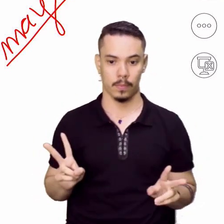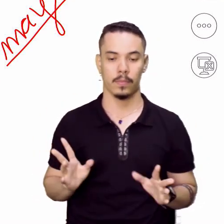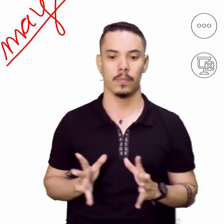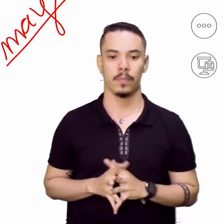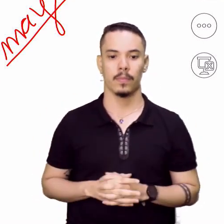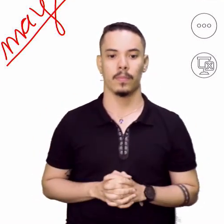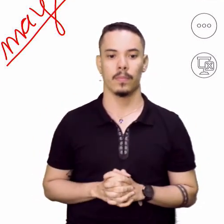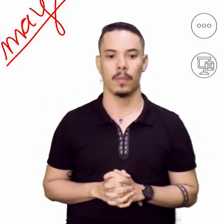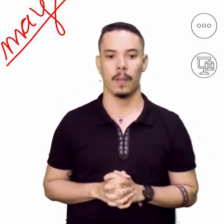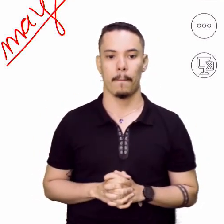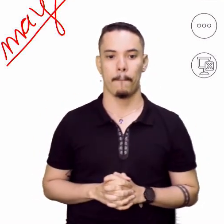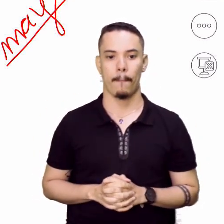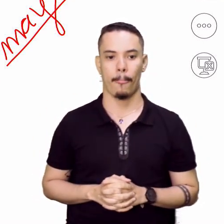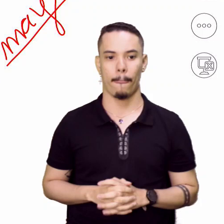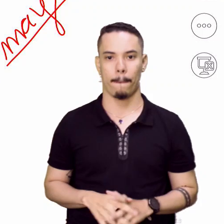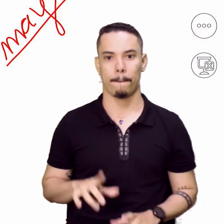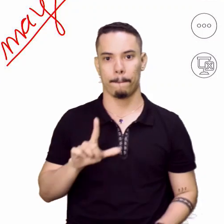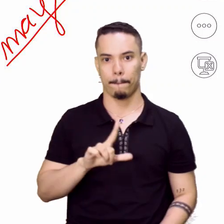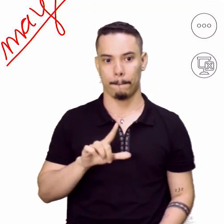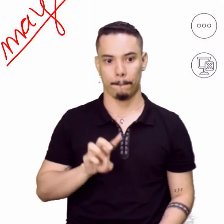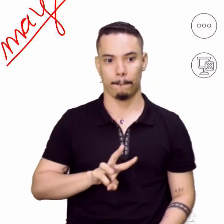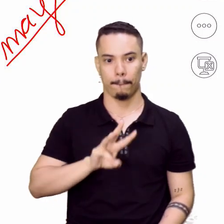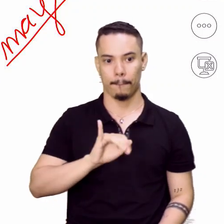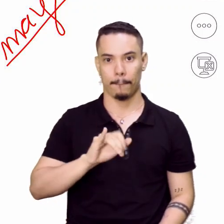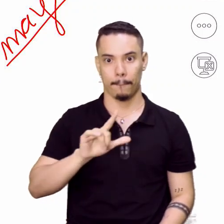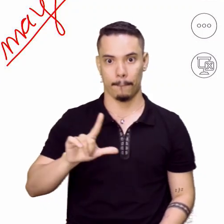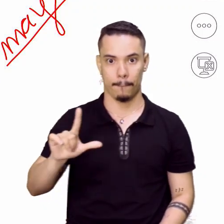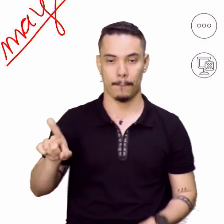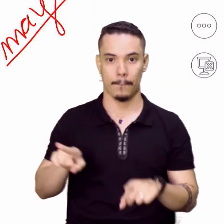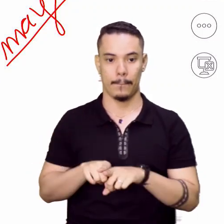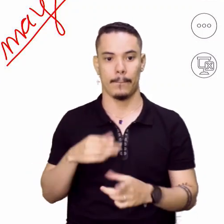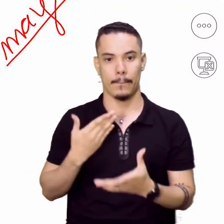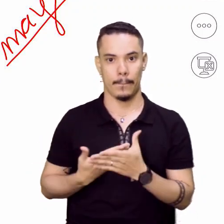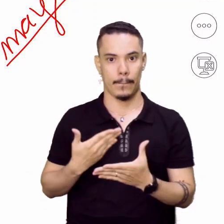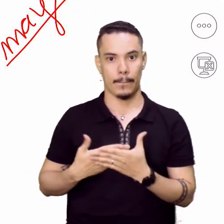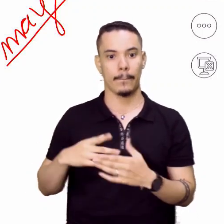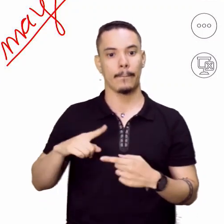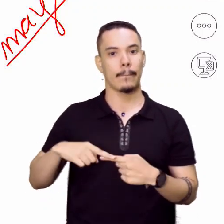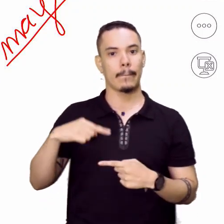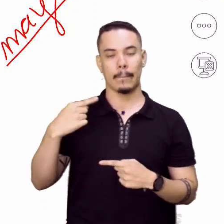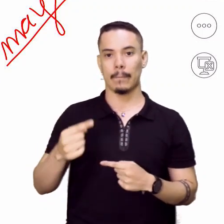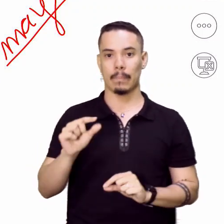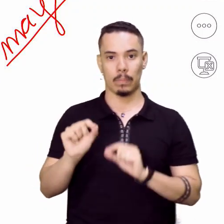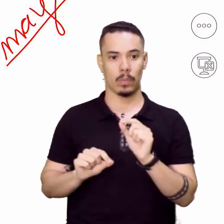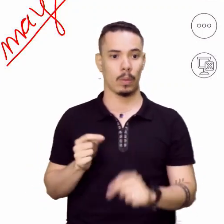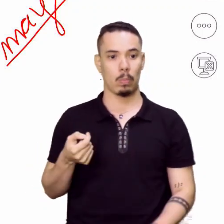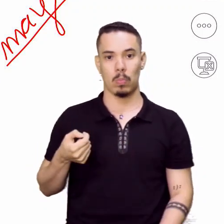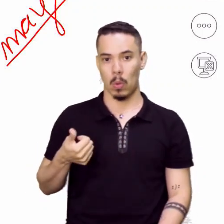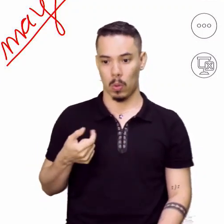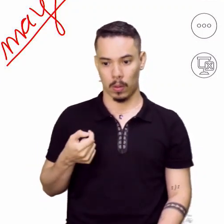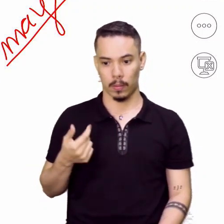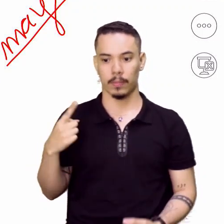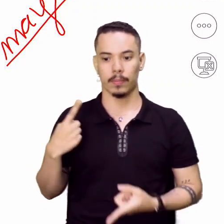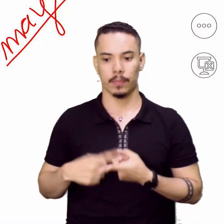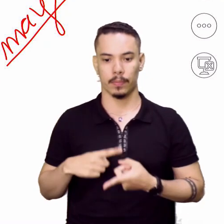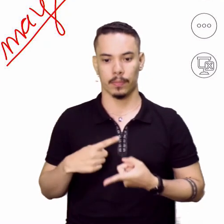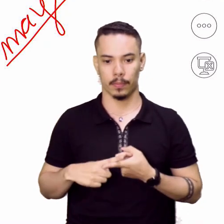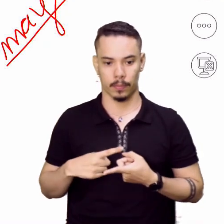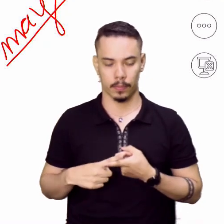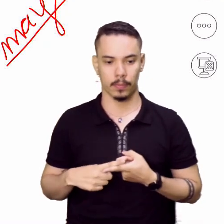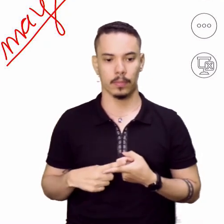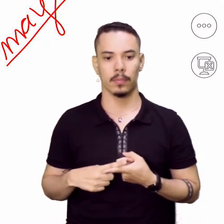do Will com o outro futuro que vamos ver na na próxima aula é pouca no sentido de que